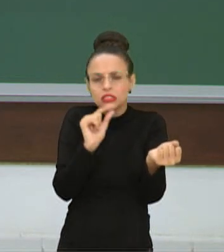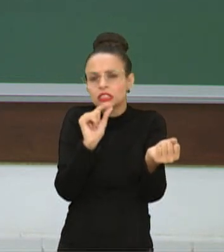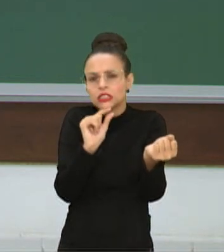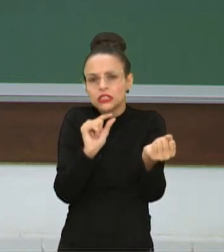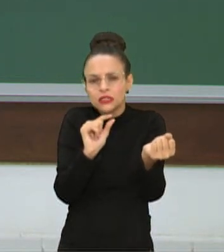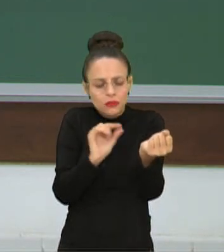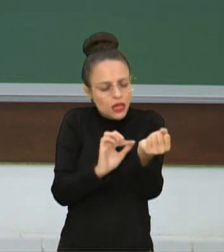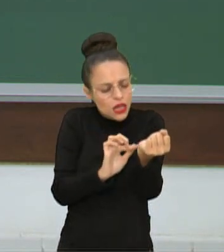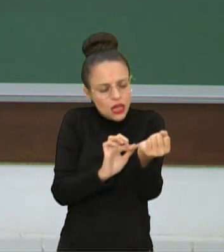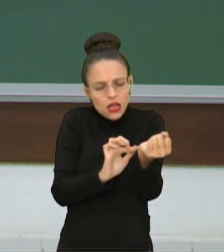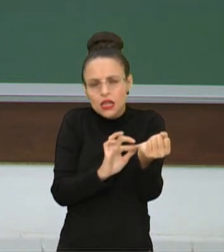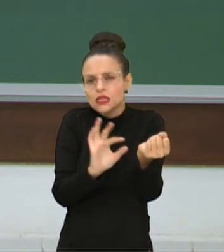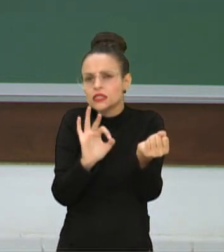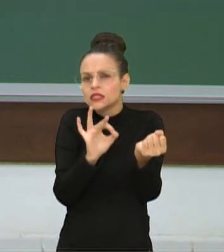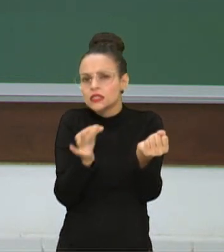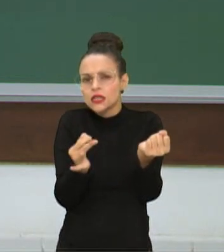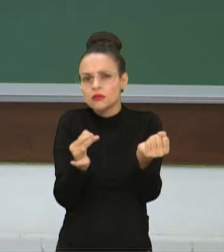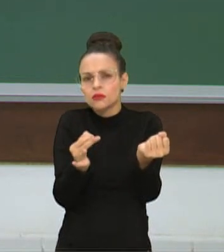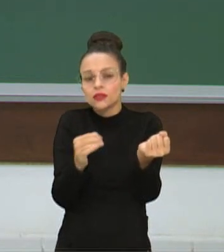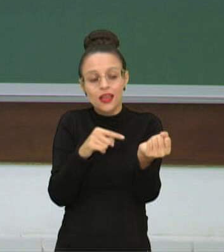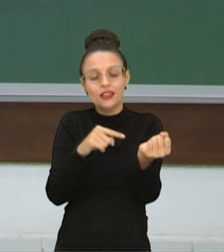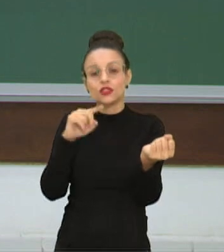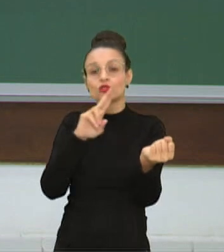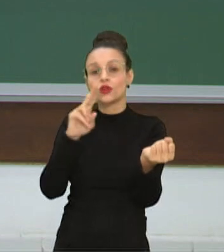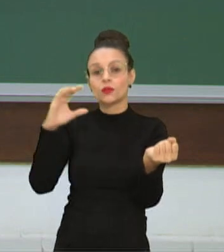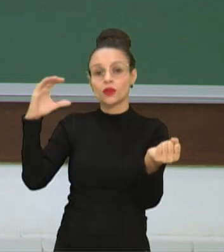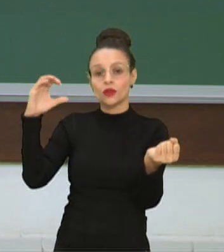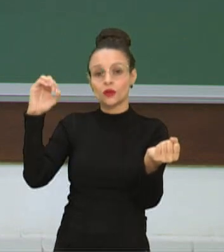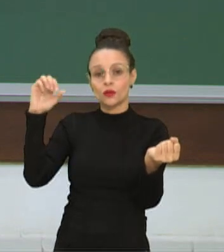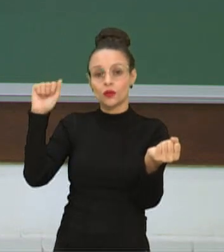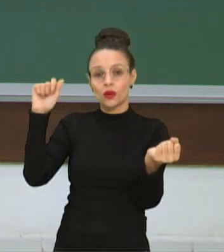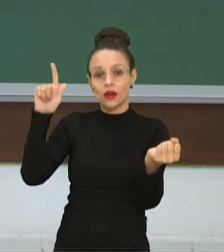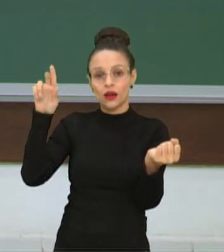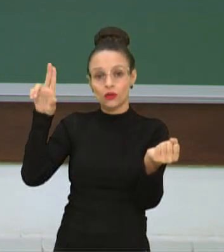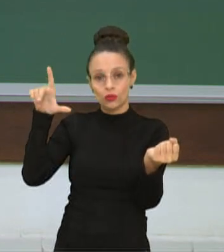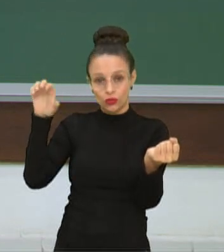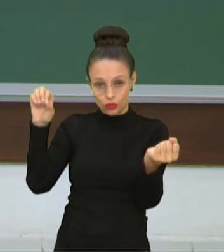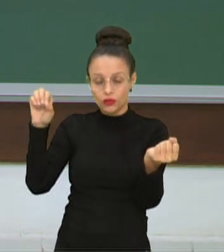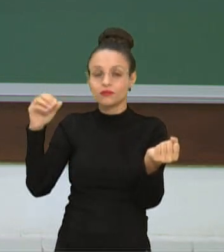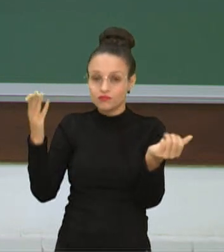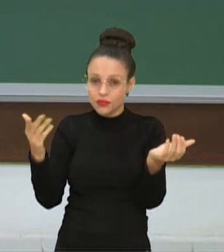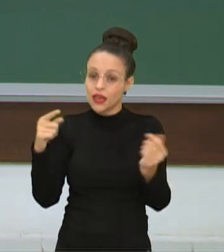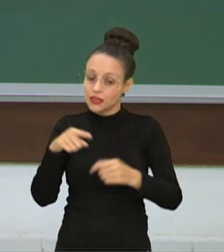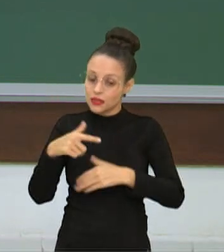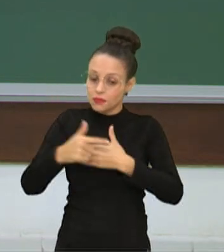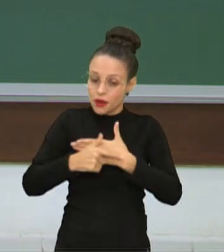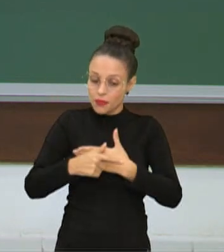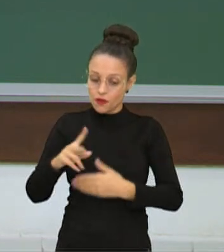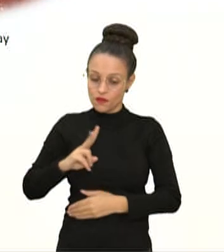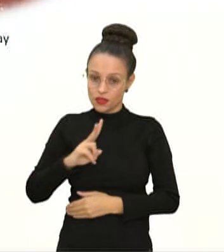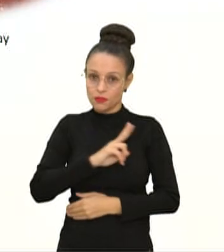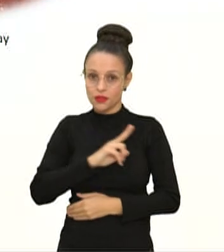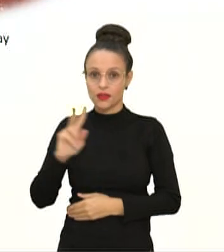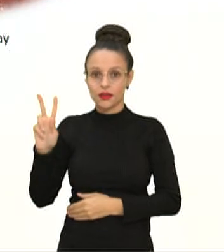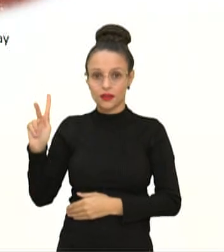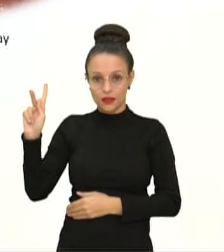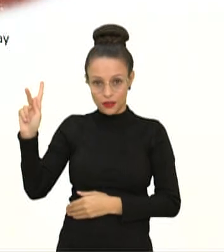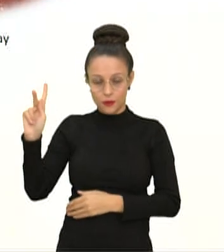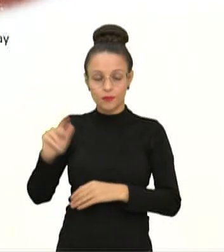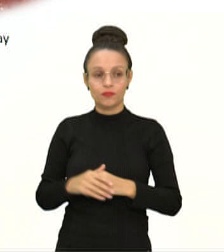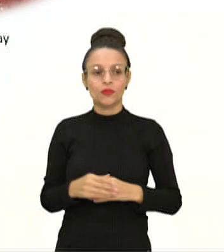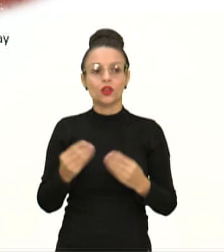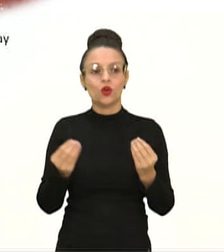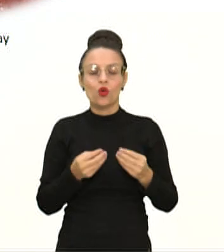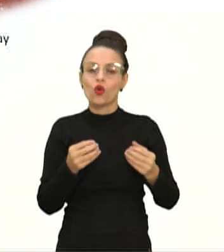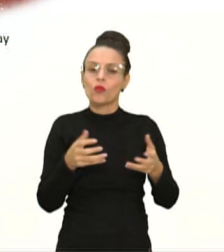aquela casquinha, né? Isso é um coágulo. E é esse o papel da vitamina K, tá? A coagulação. Ela é encontrada